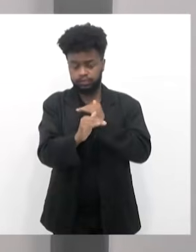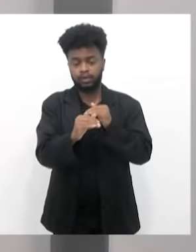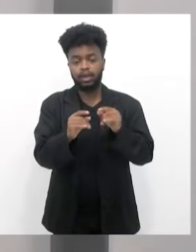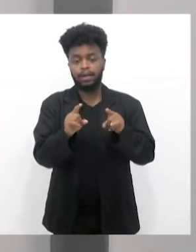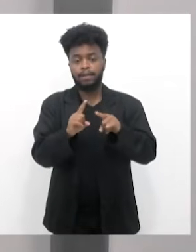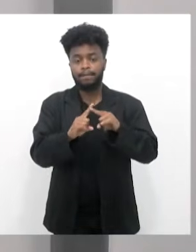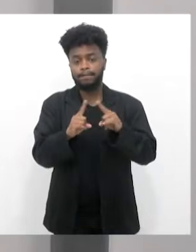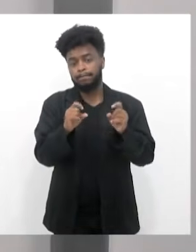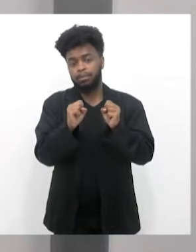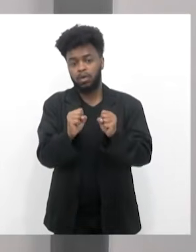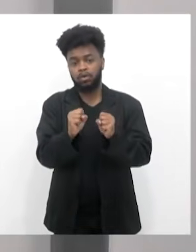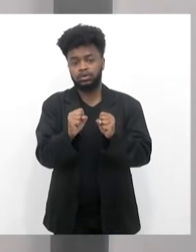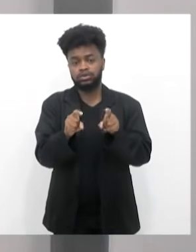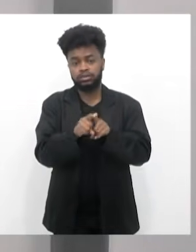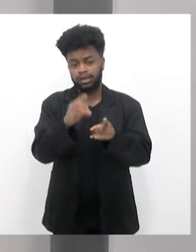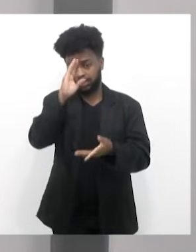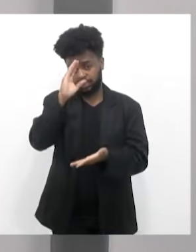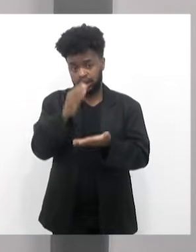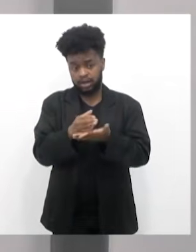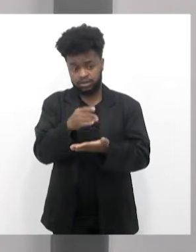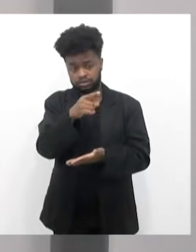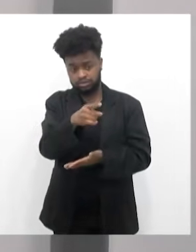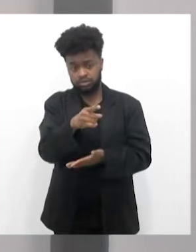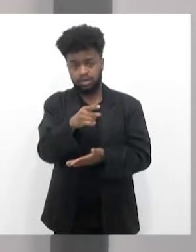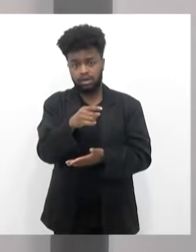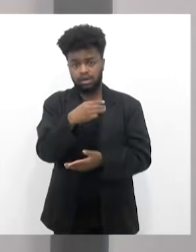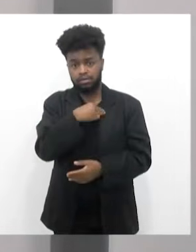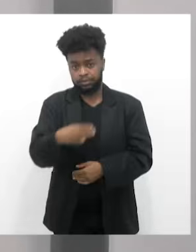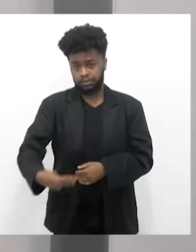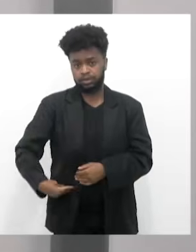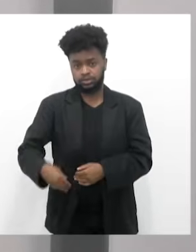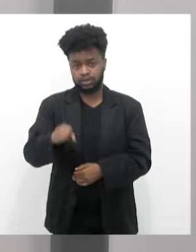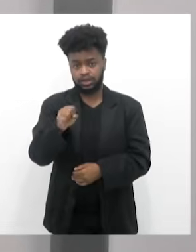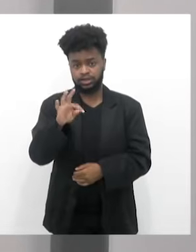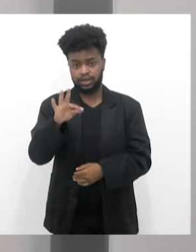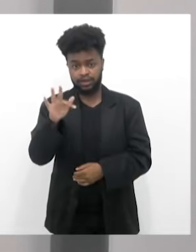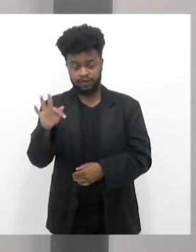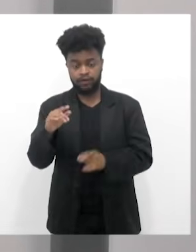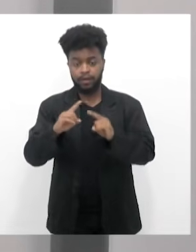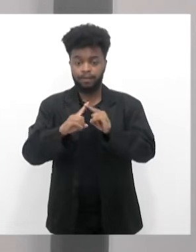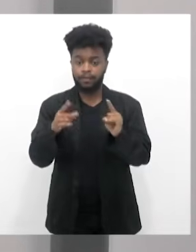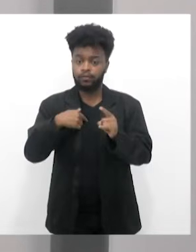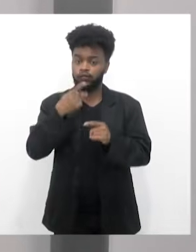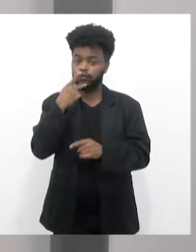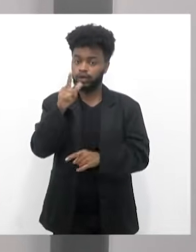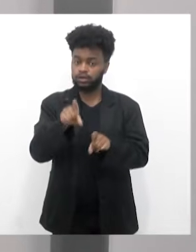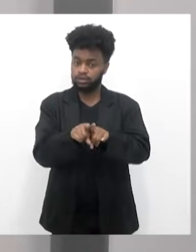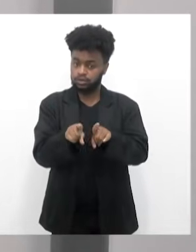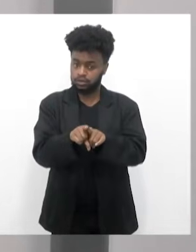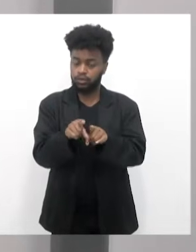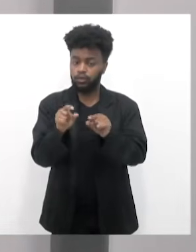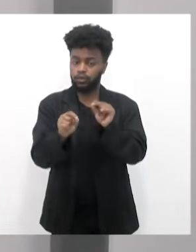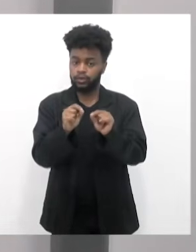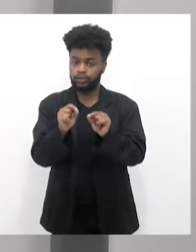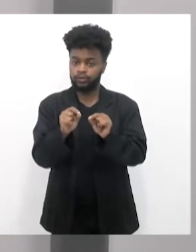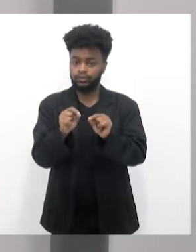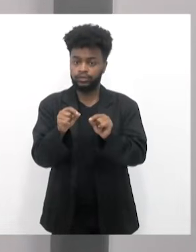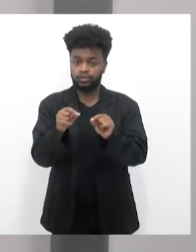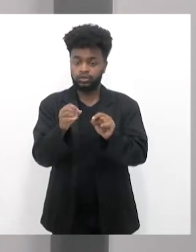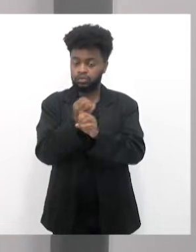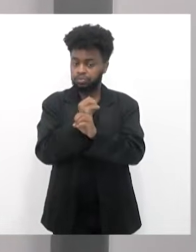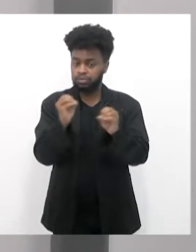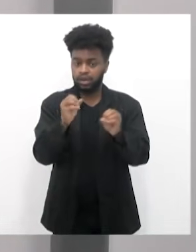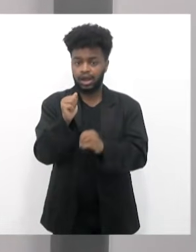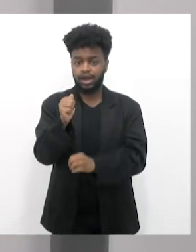contrariar uma eventual tese levantada por um ministro do Supremo. Mas eu aqui também reafirmo, nenhuma das